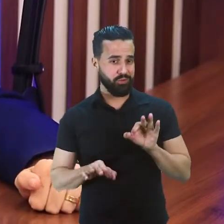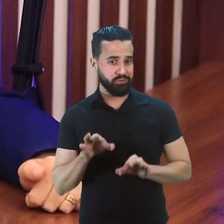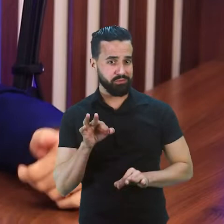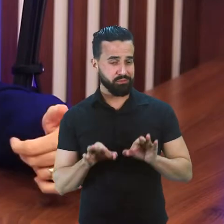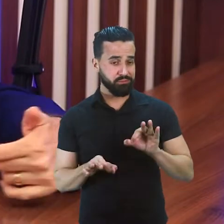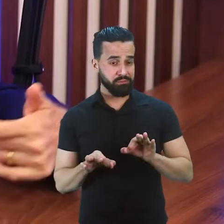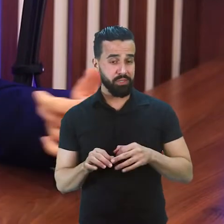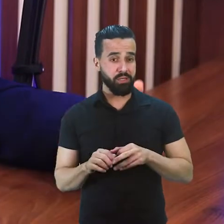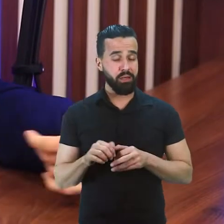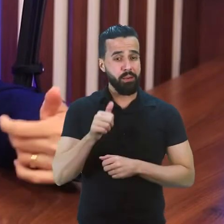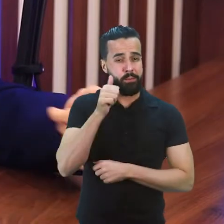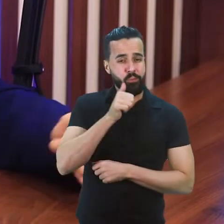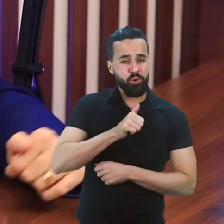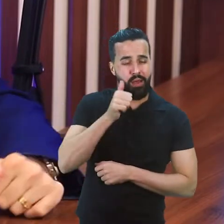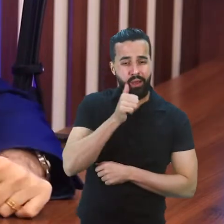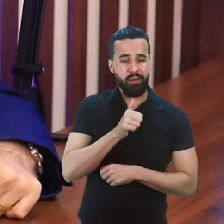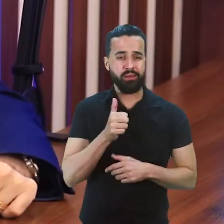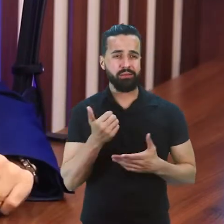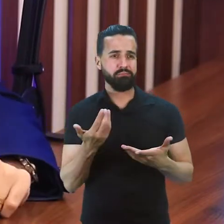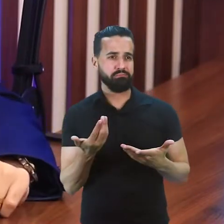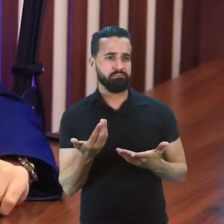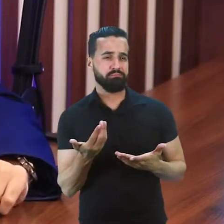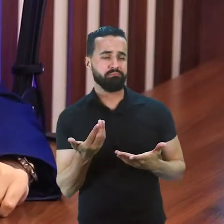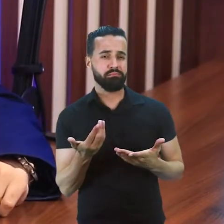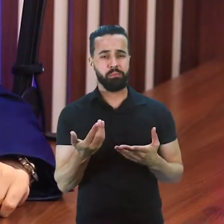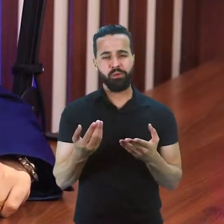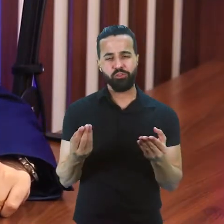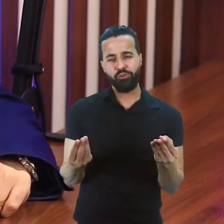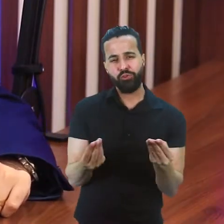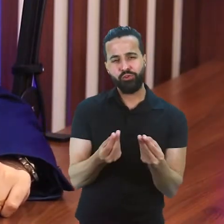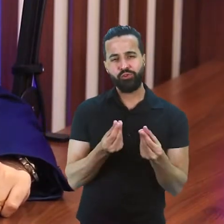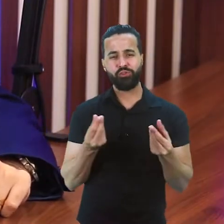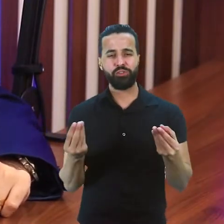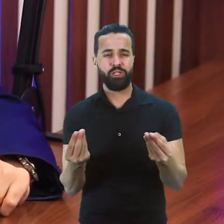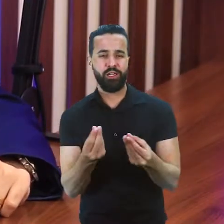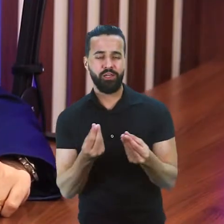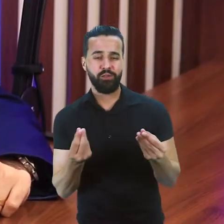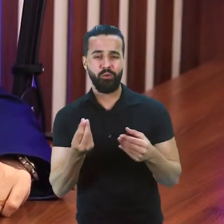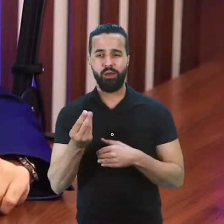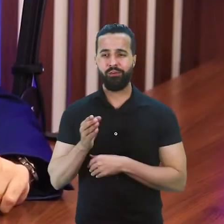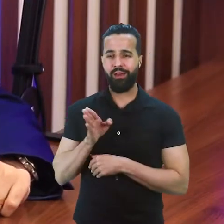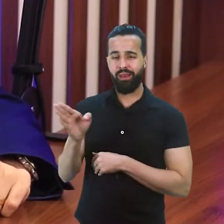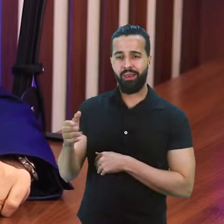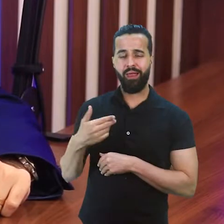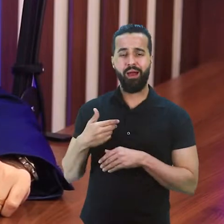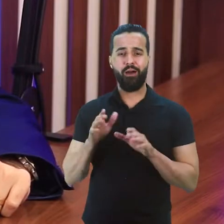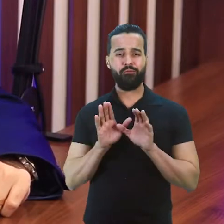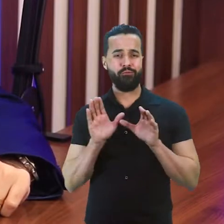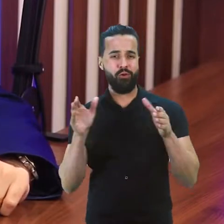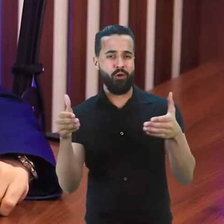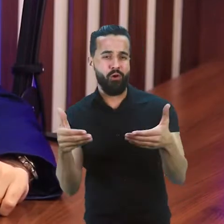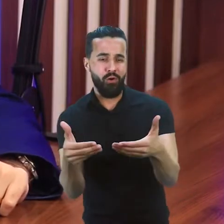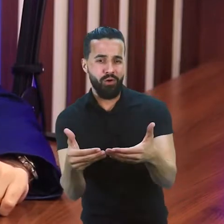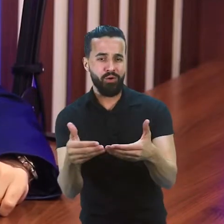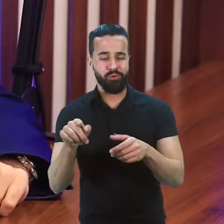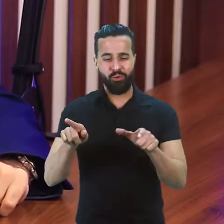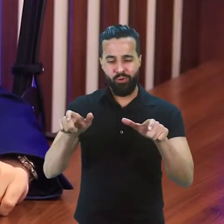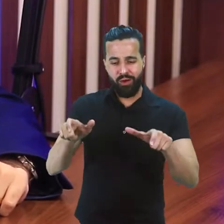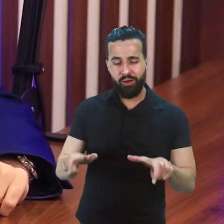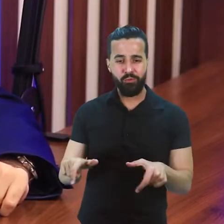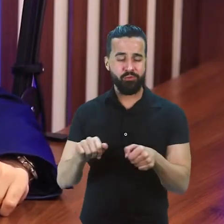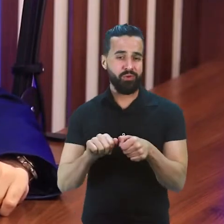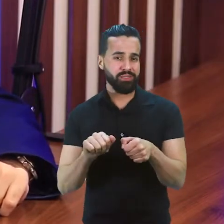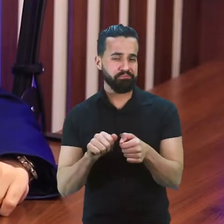as meninas têm um jeitinho, né, de lidar com a situação melhor lá no fórum, nas escrivanias, consegue fazer os